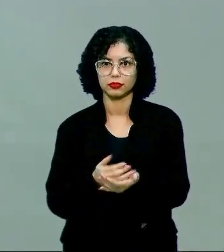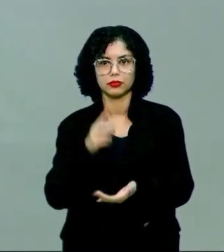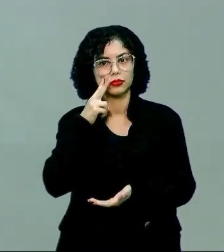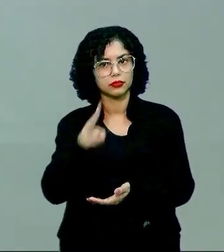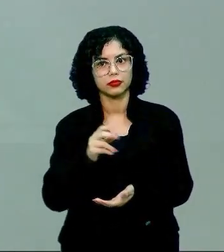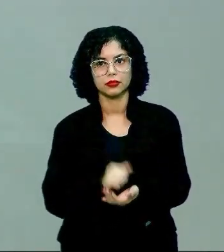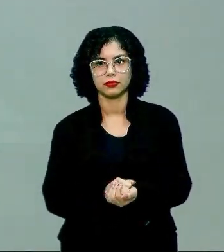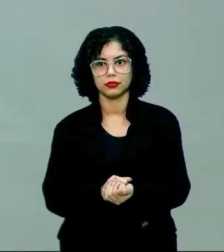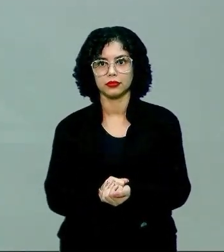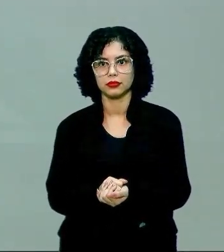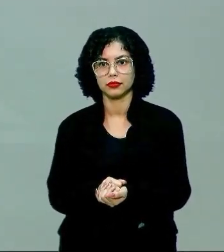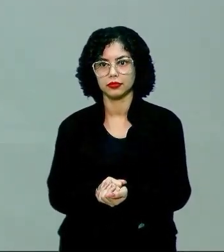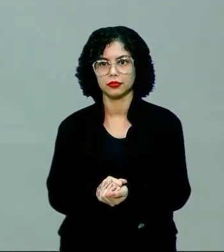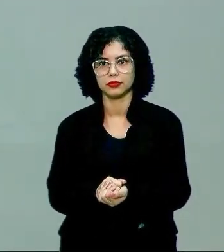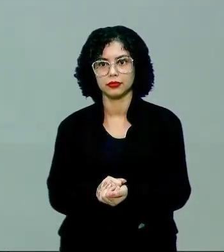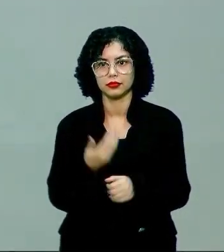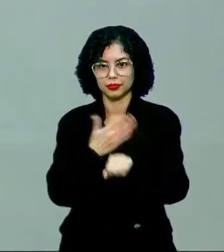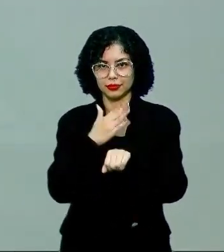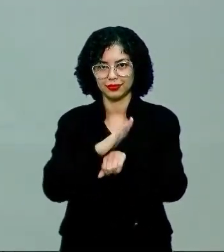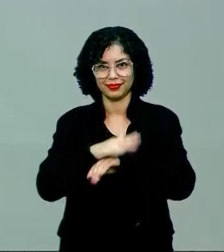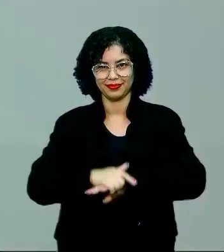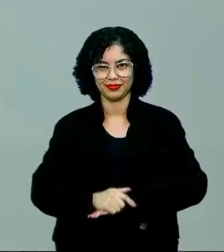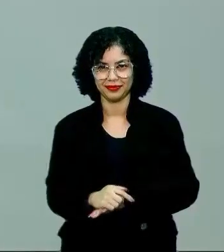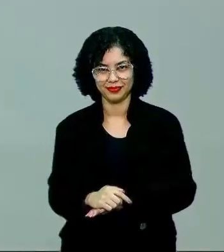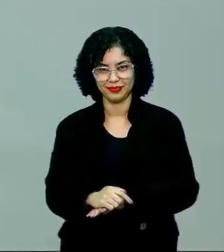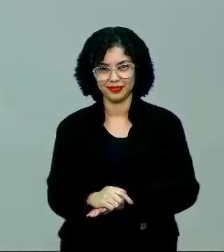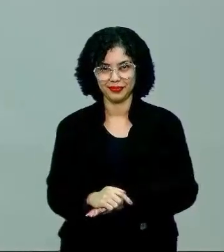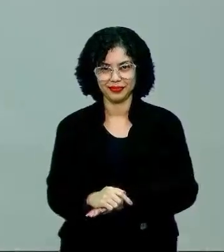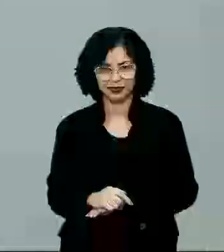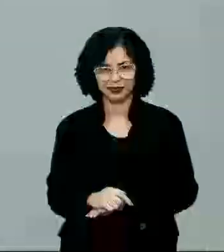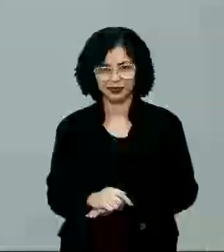próxima aula eu vejo vocês e vamos praticando